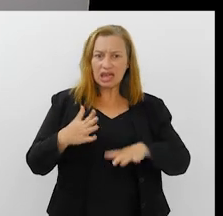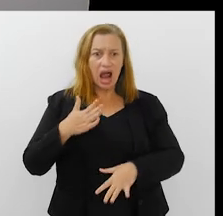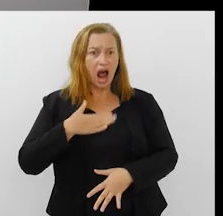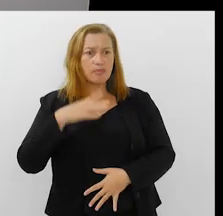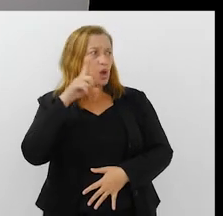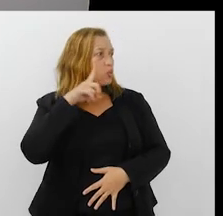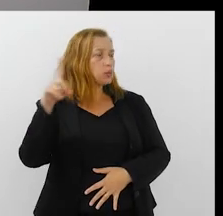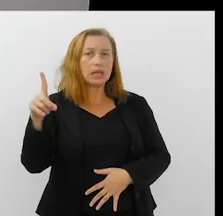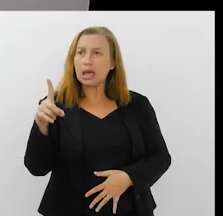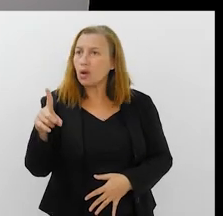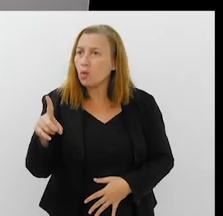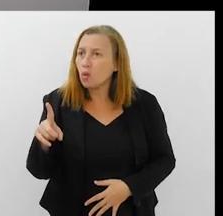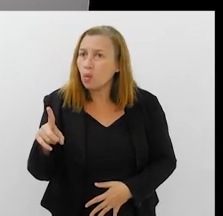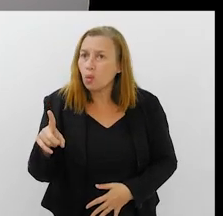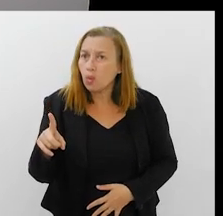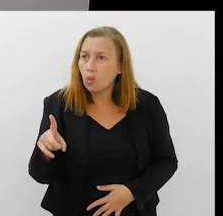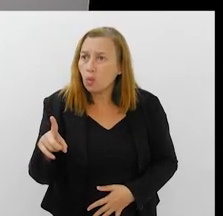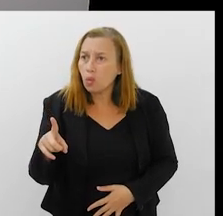Zeca, ai meu Deus.